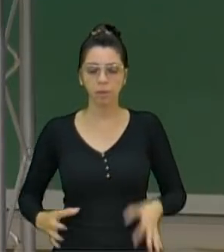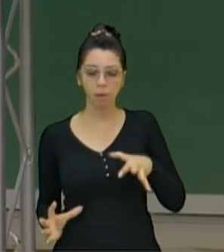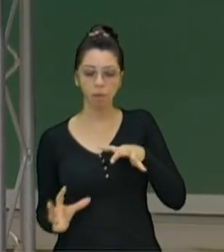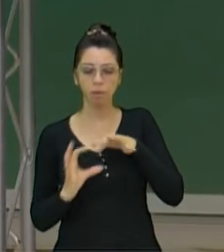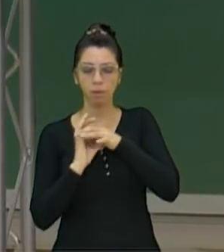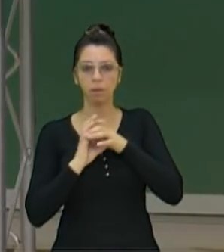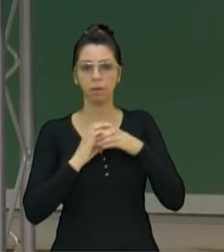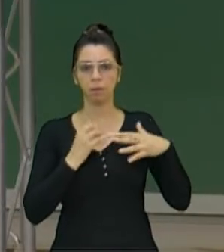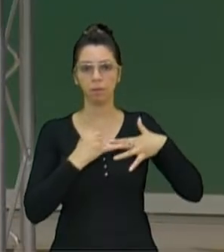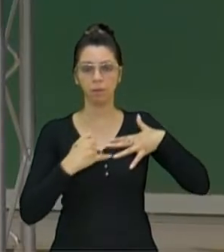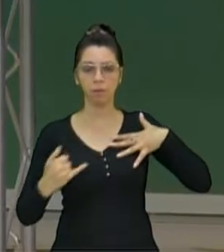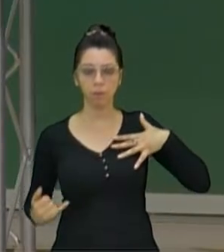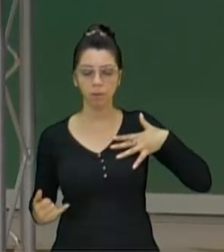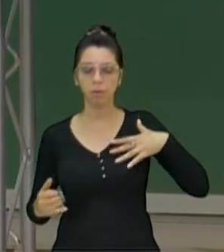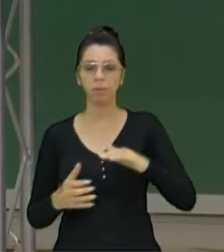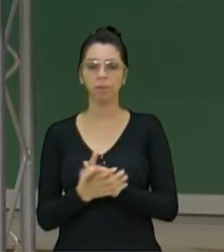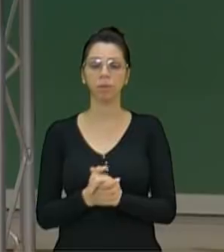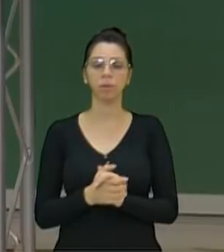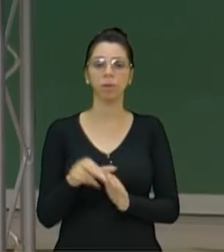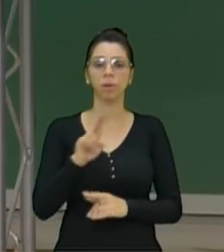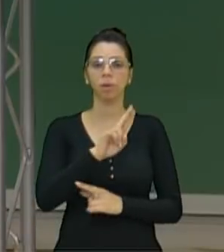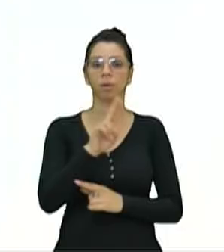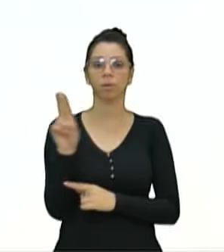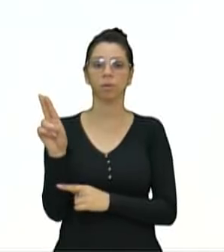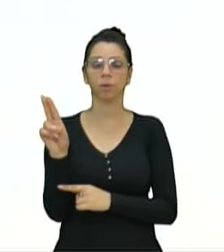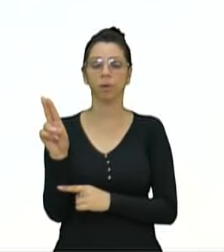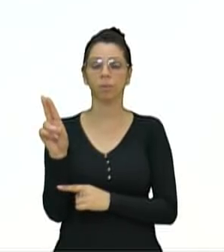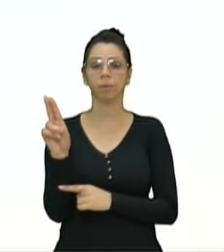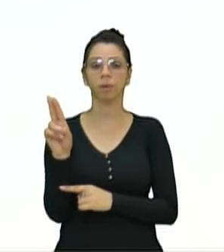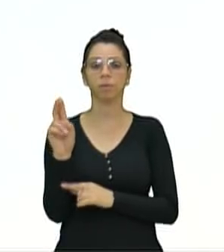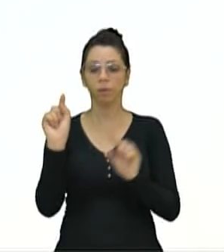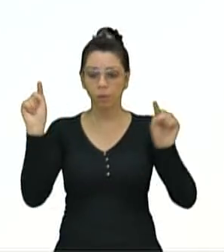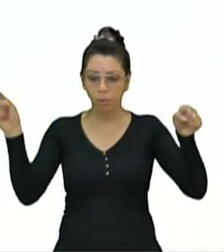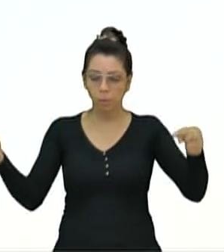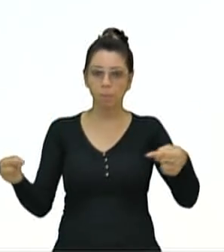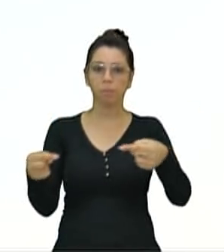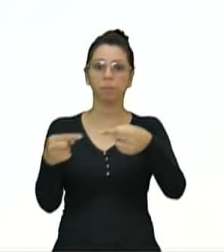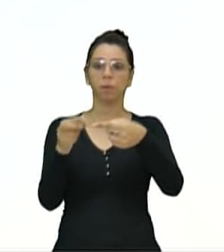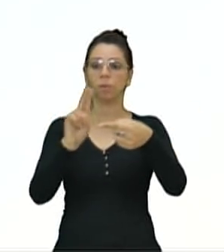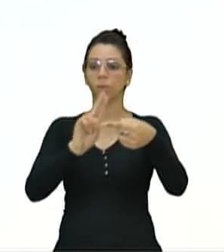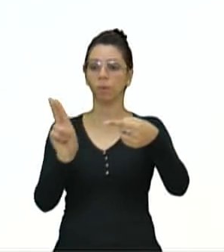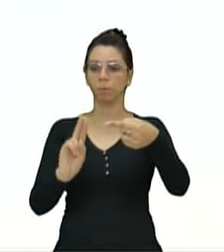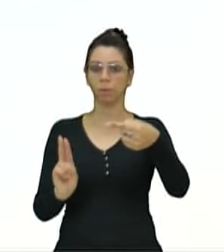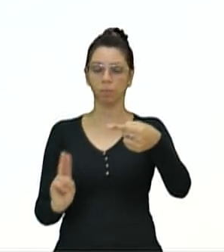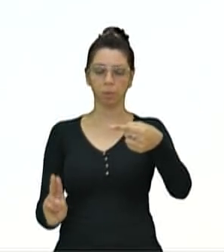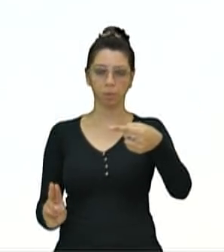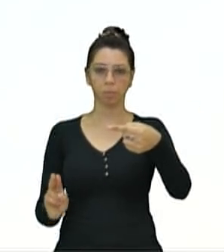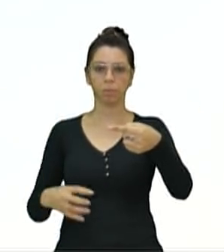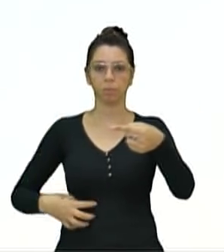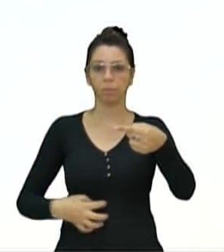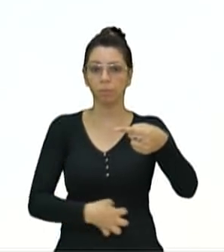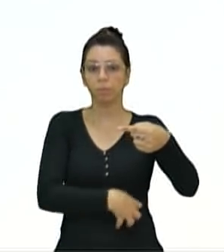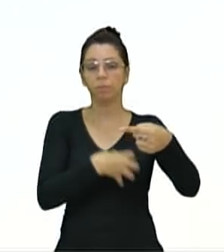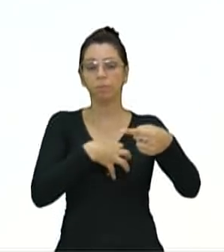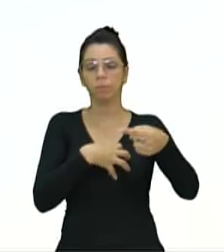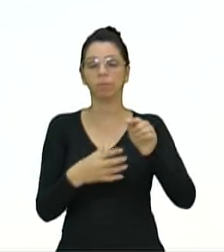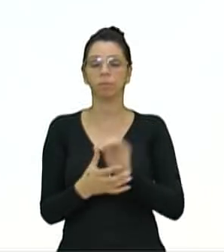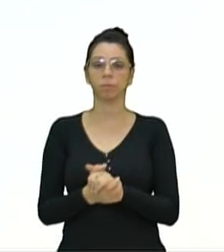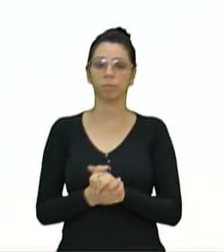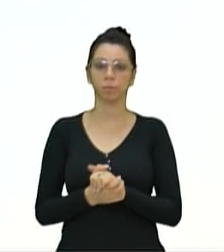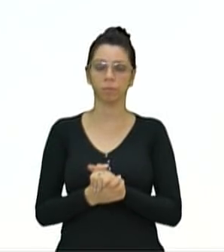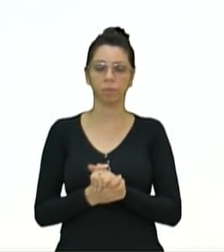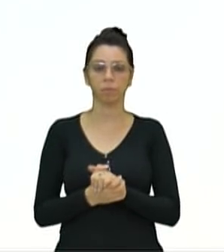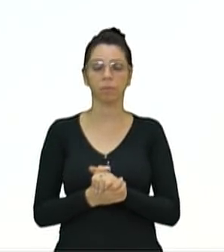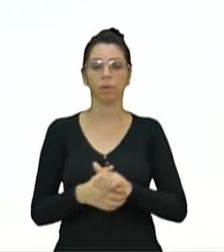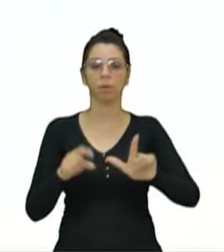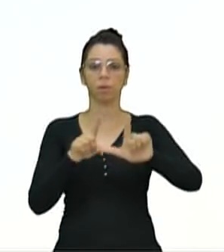sistema linfático. Marque a alternativa que indica corretamente quais são esses órgãos. Na opção A,